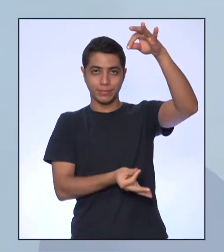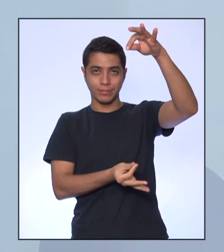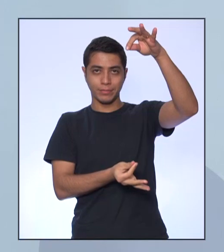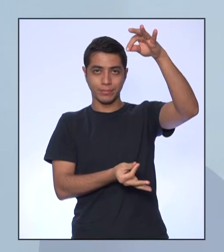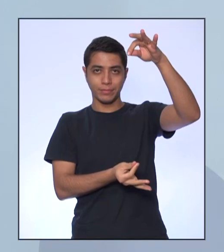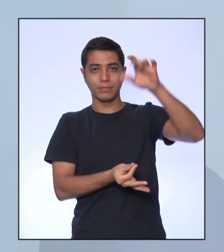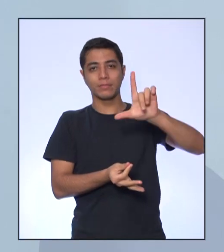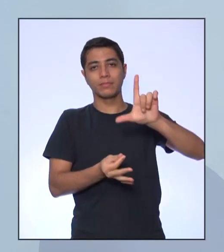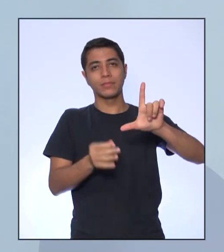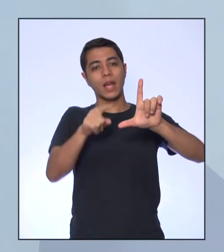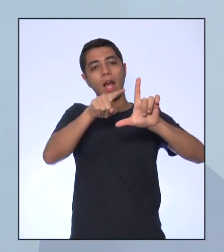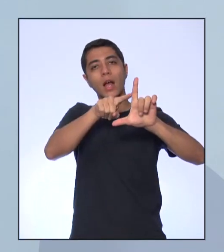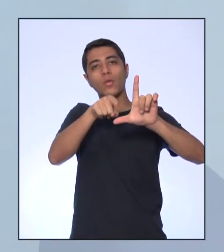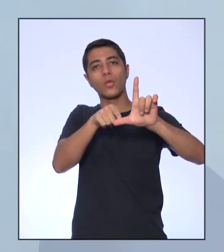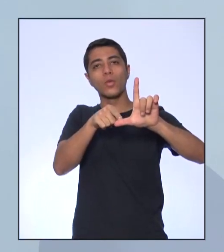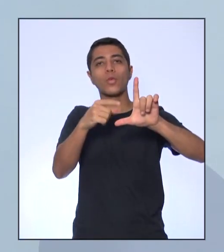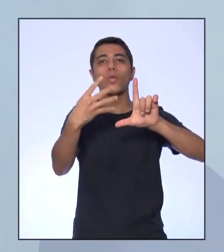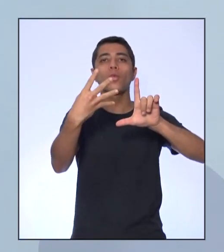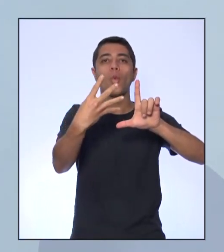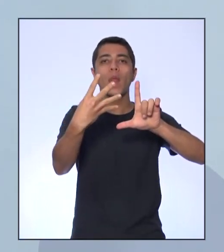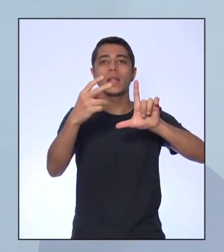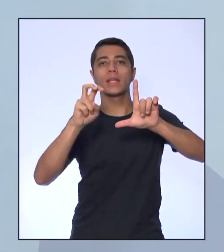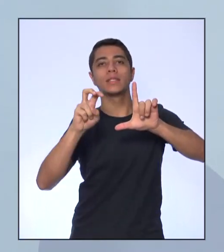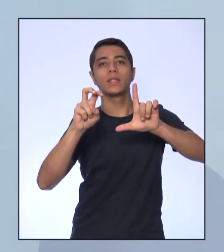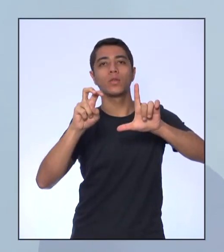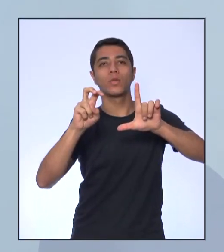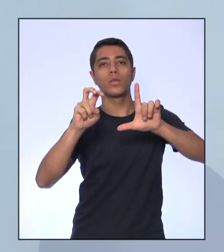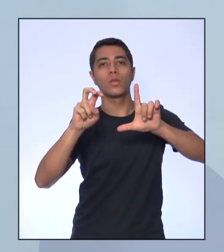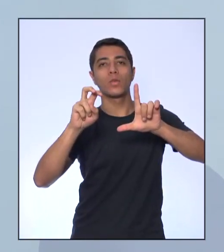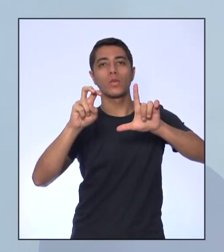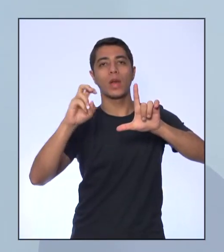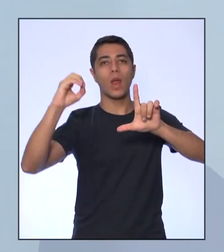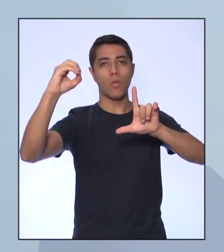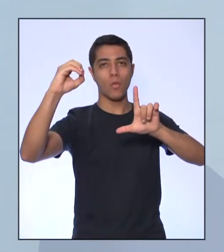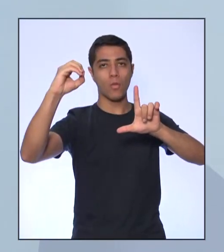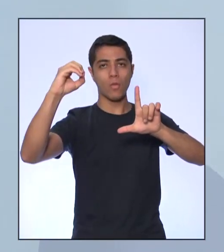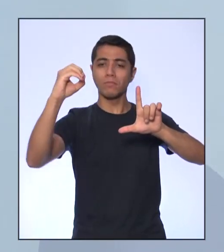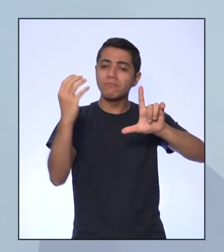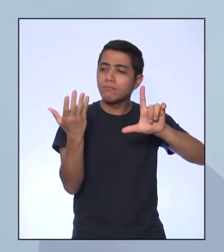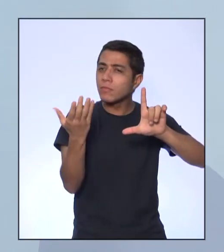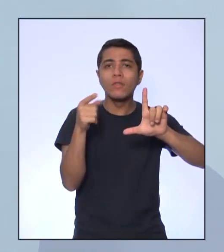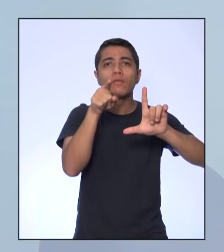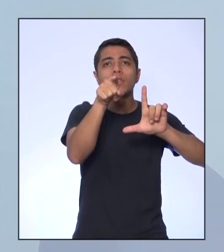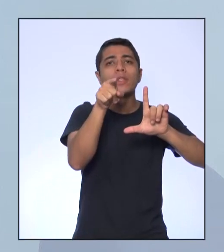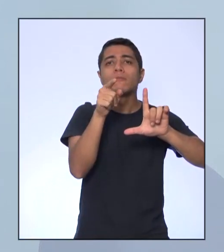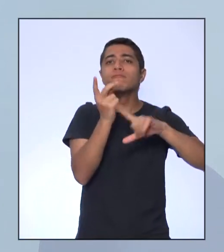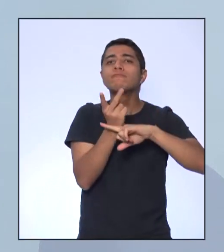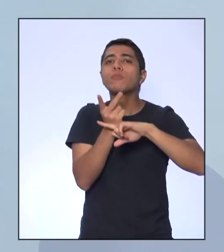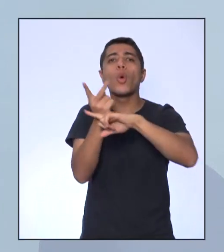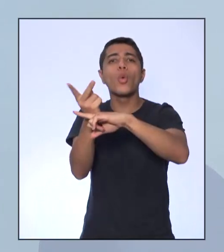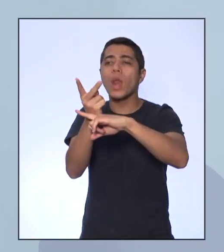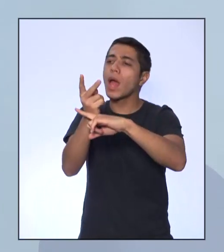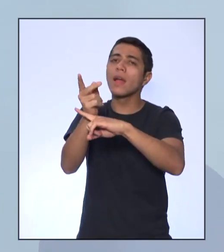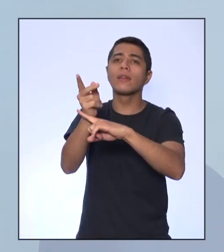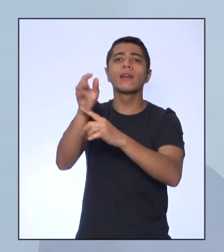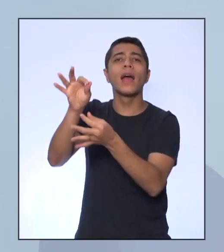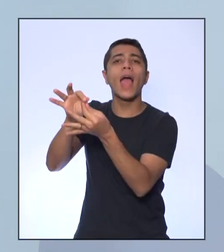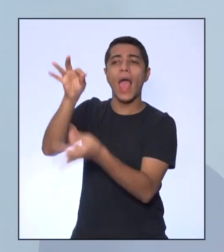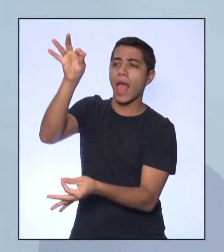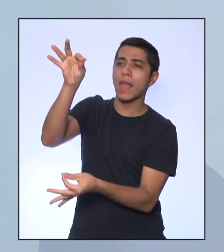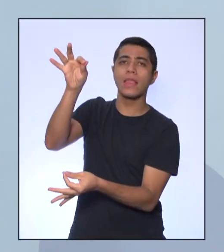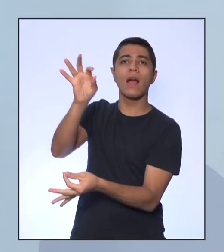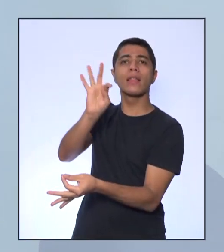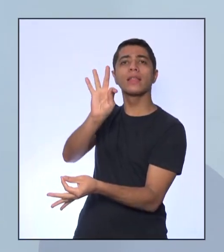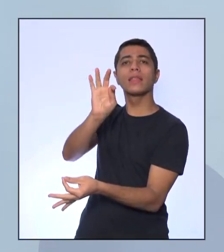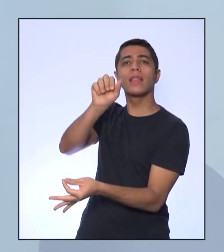e tem logo aqui de 45 graus como que eu acho até gente eu prolongo ela pro longo ela esse no caso